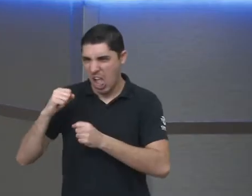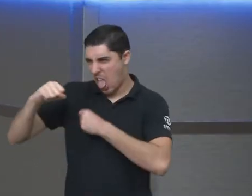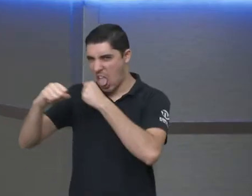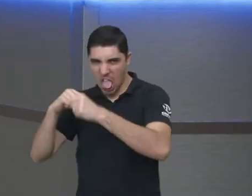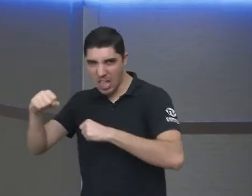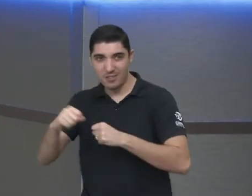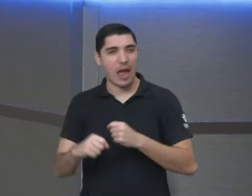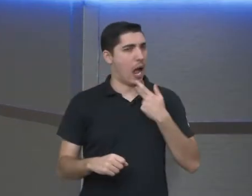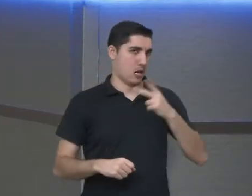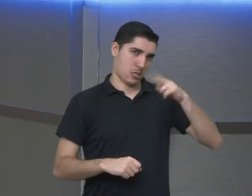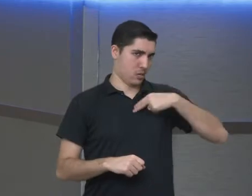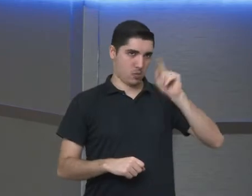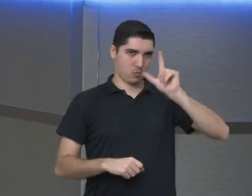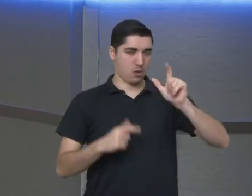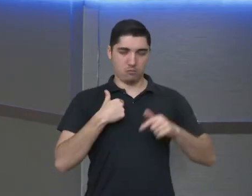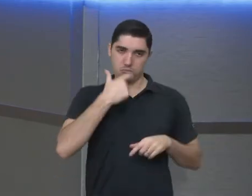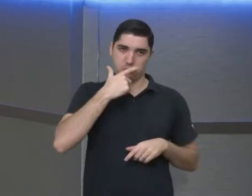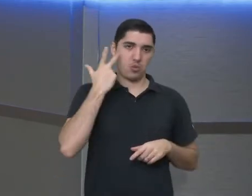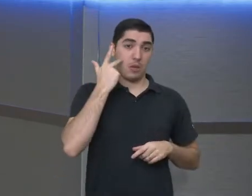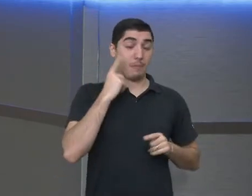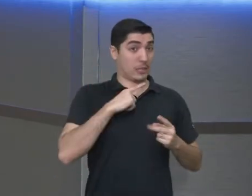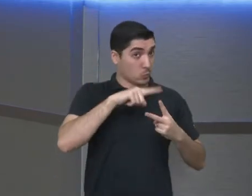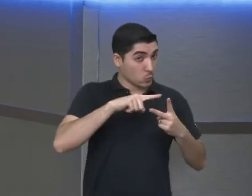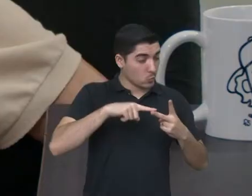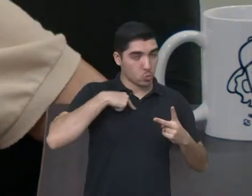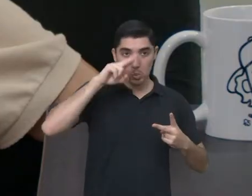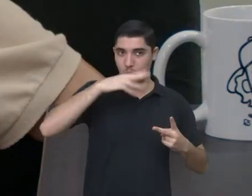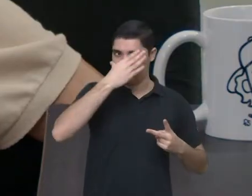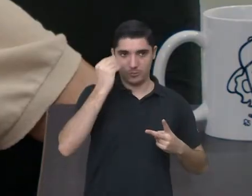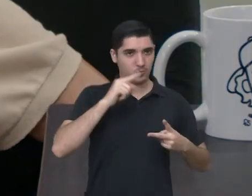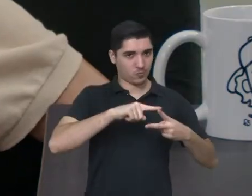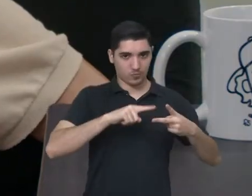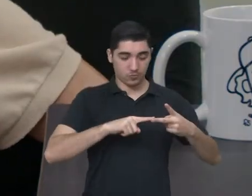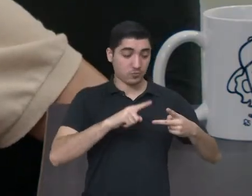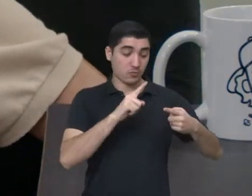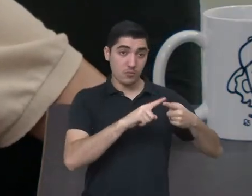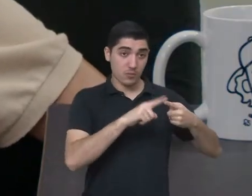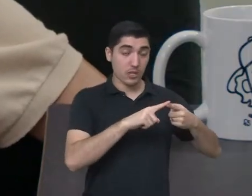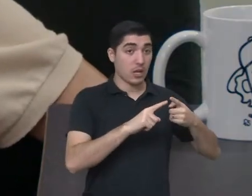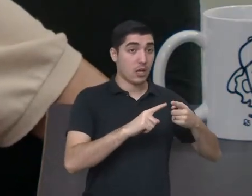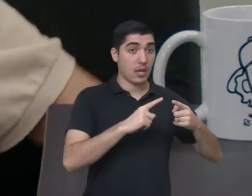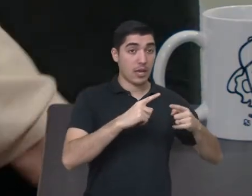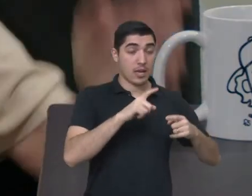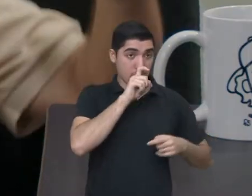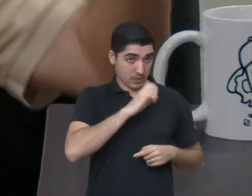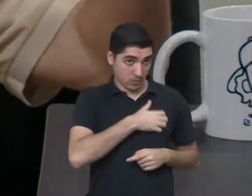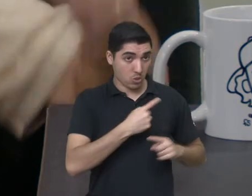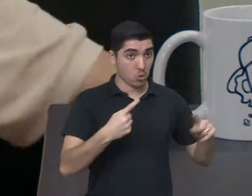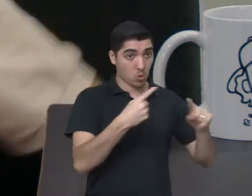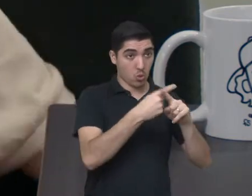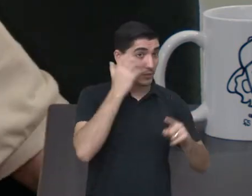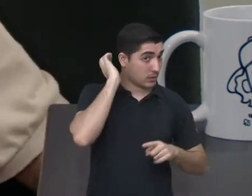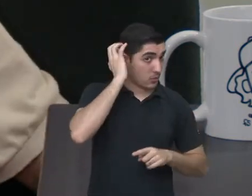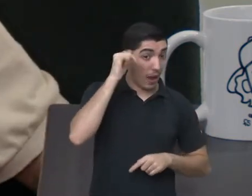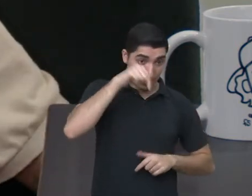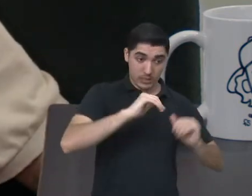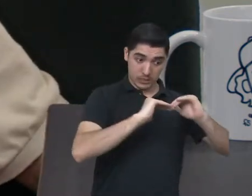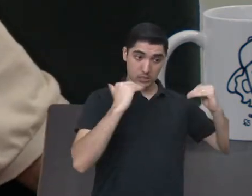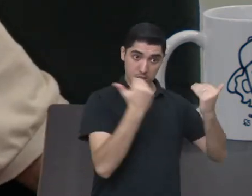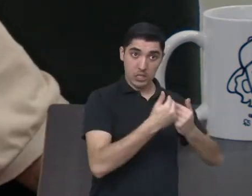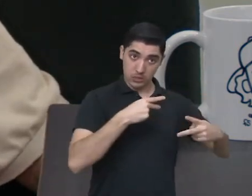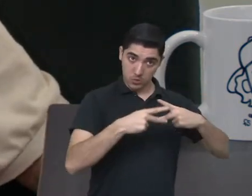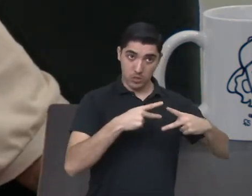vi. E o Bandeirinha correu para o meio de campo e ficou na minha frente. E o alambrado era muito próximo da linha lateral do campo, quase 1,5